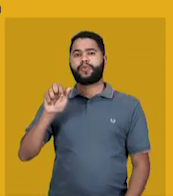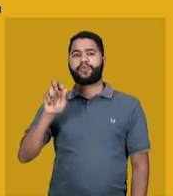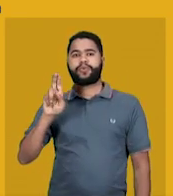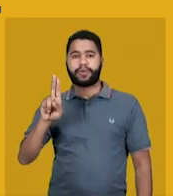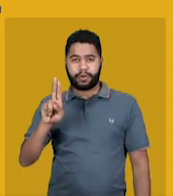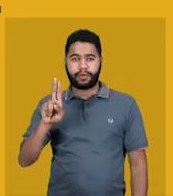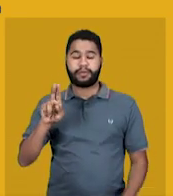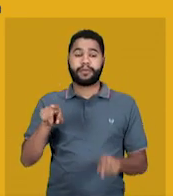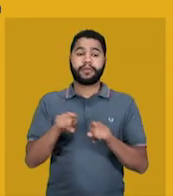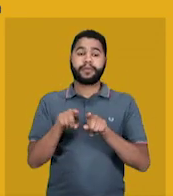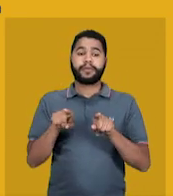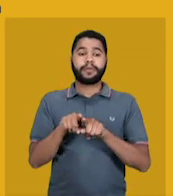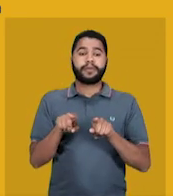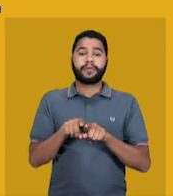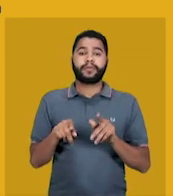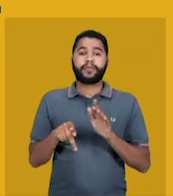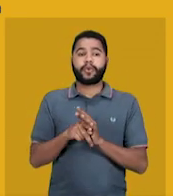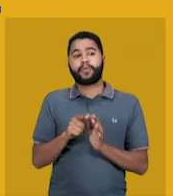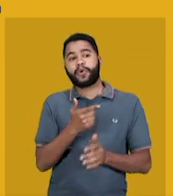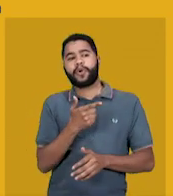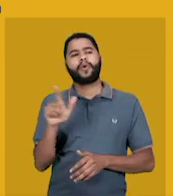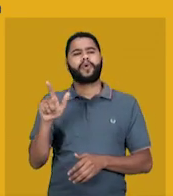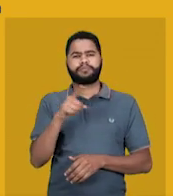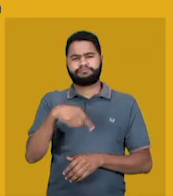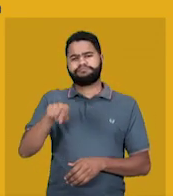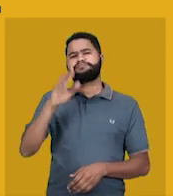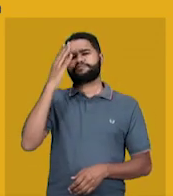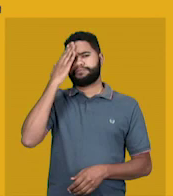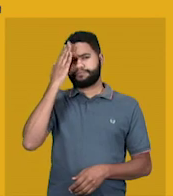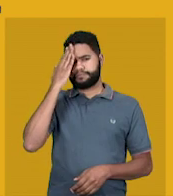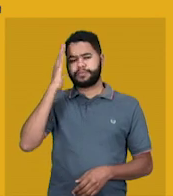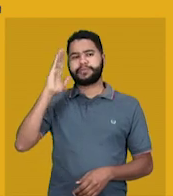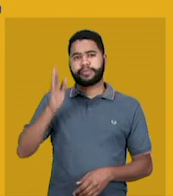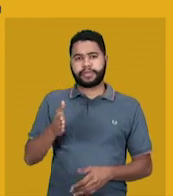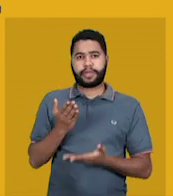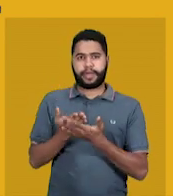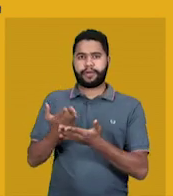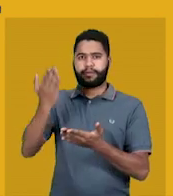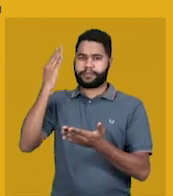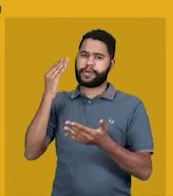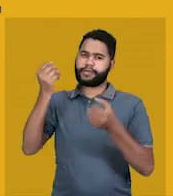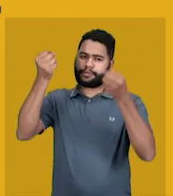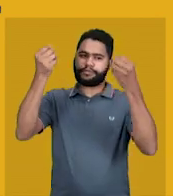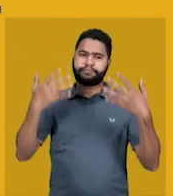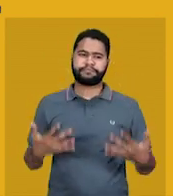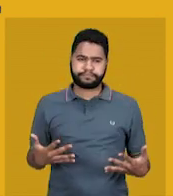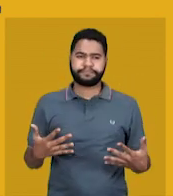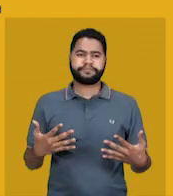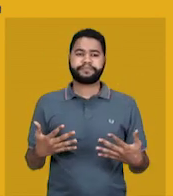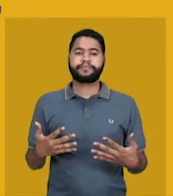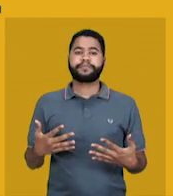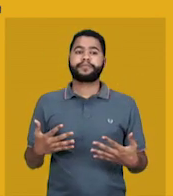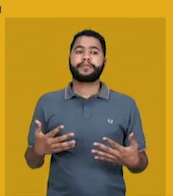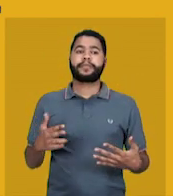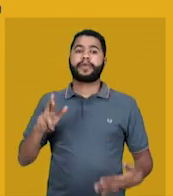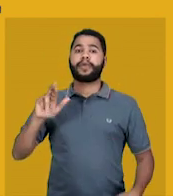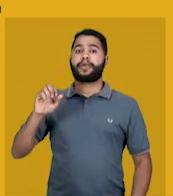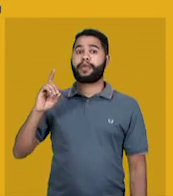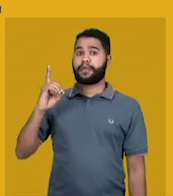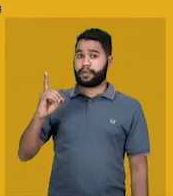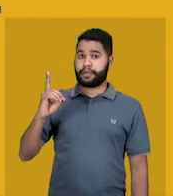e existe também aquela outra unidade que você já sabe pela aula passada né que é o